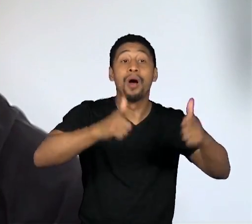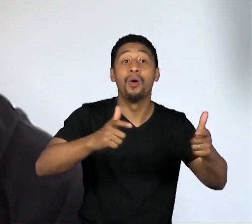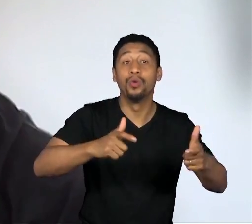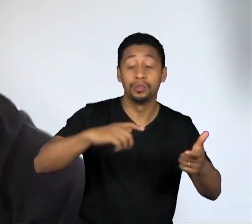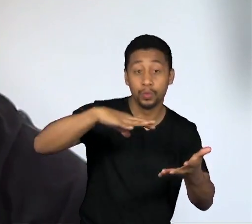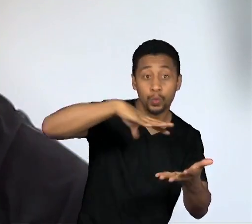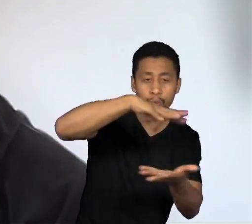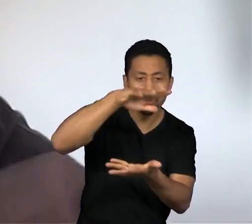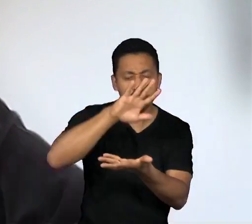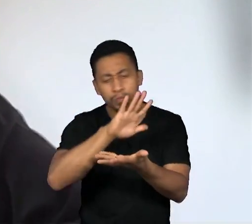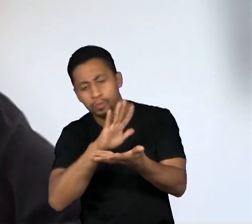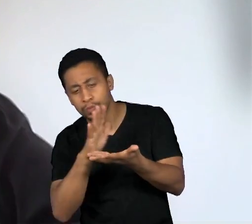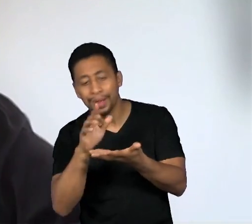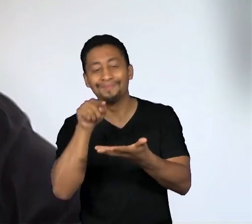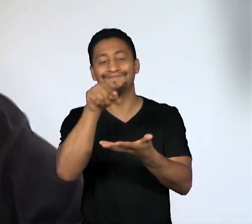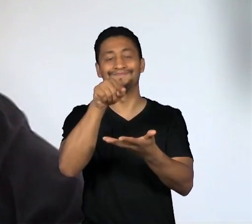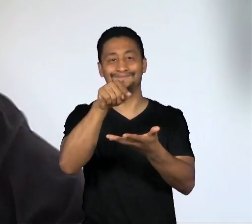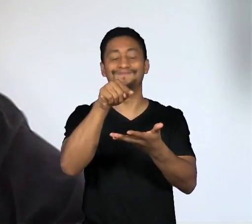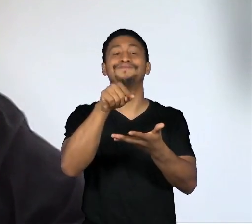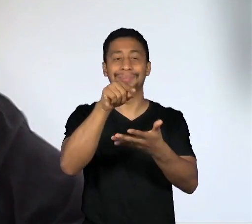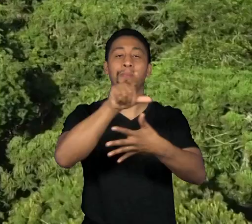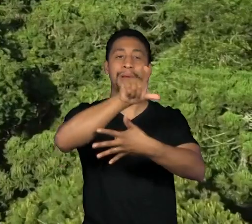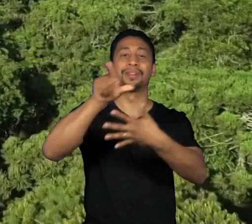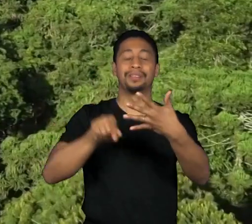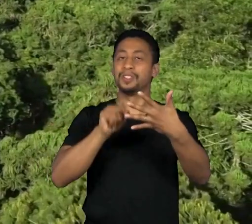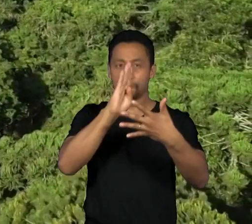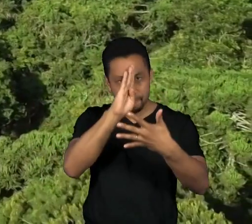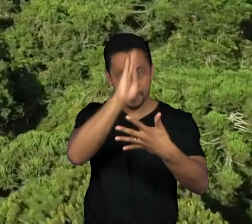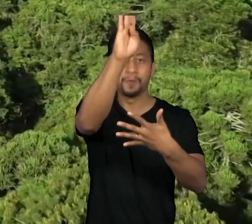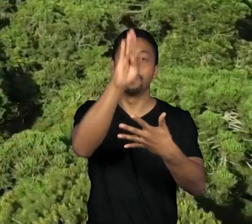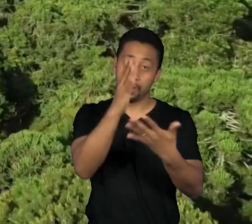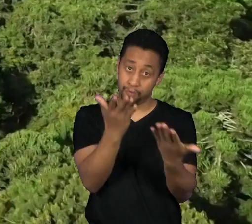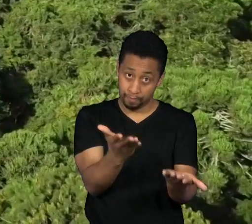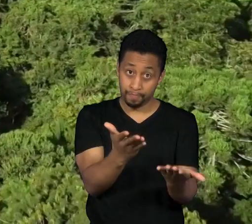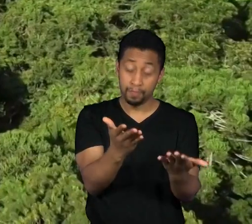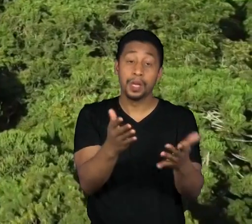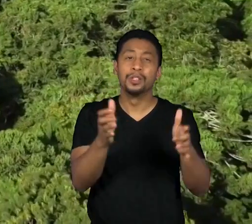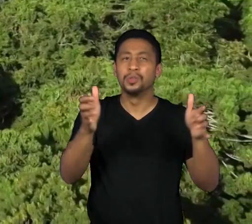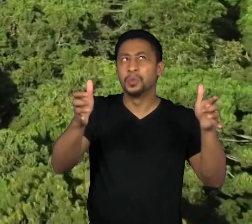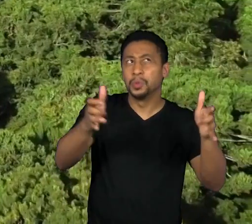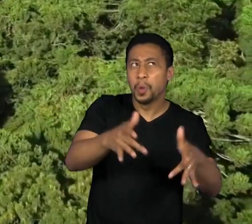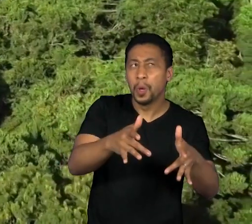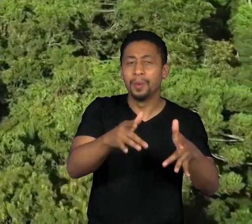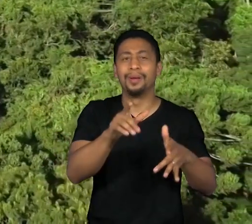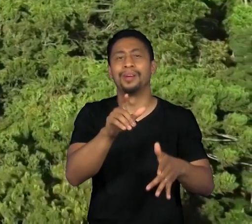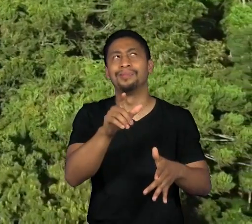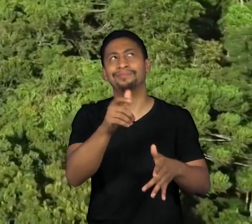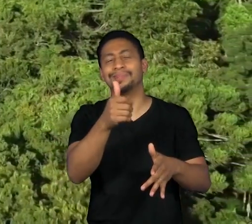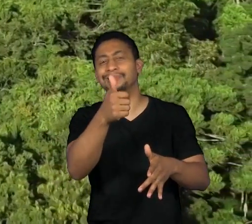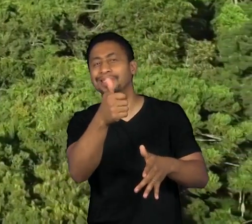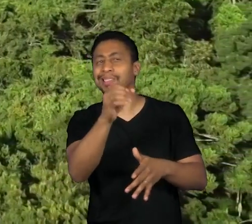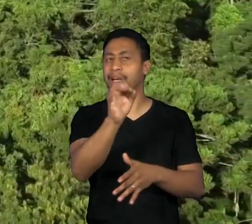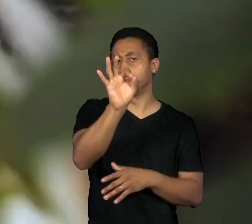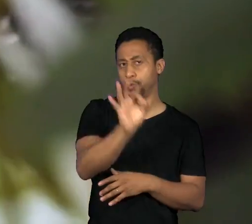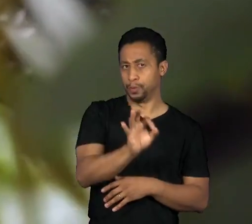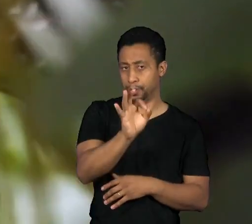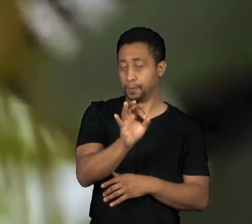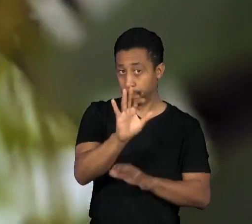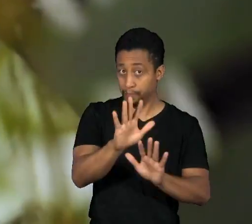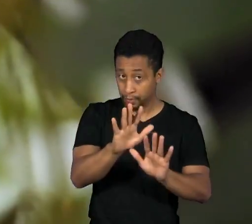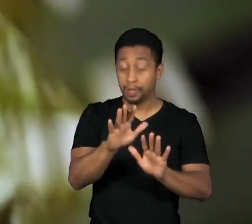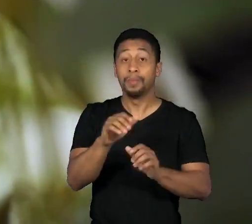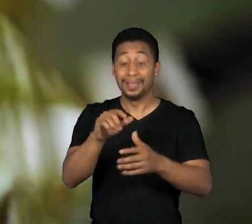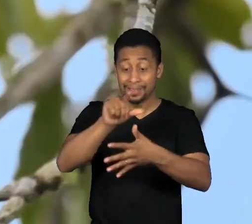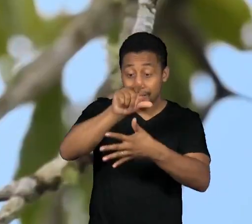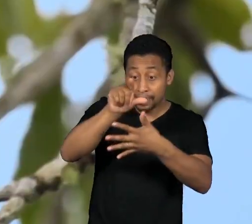E por outro lado, só sobra 10% da Mata Atlântica, né? As estimativas variam aí, mas cerca de 90% da mata